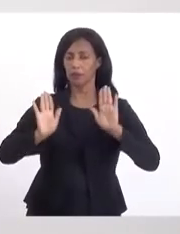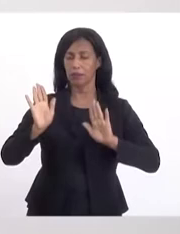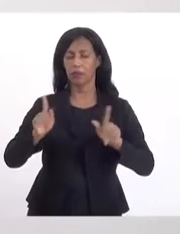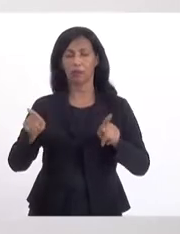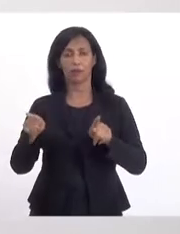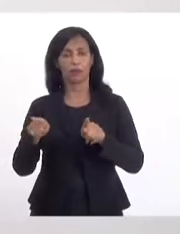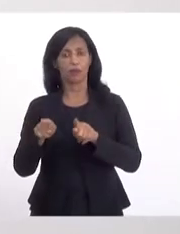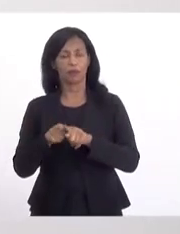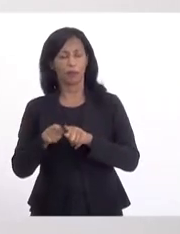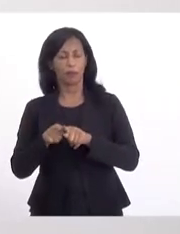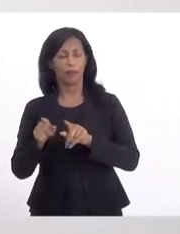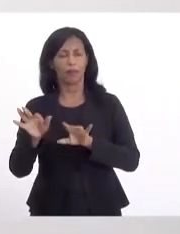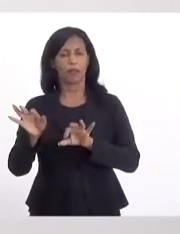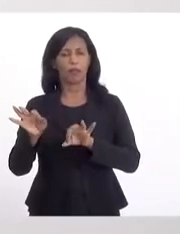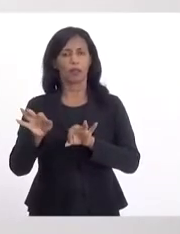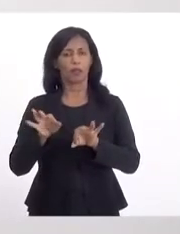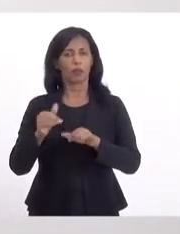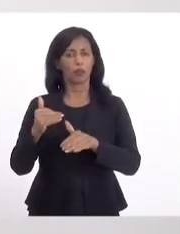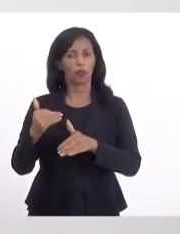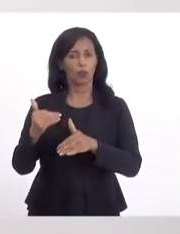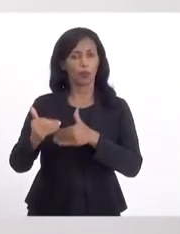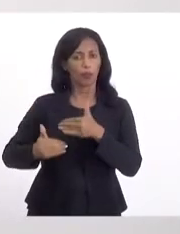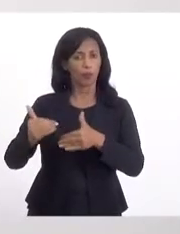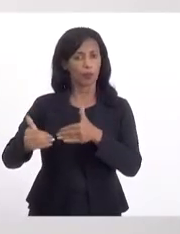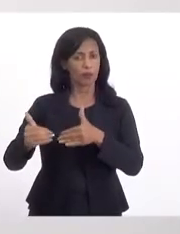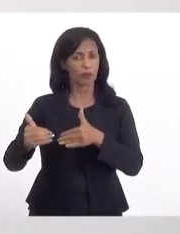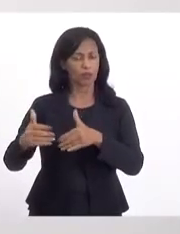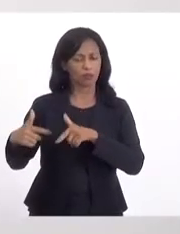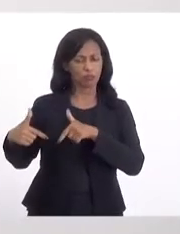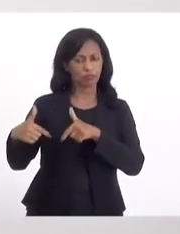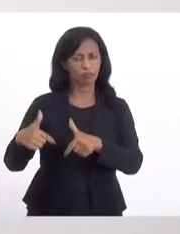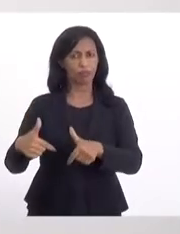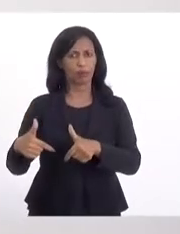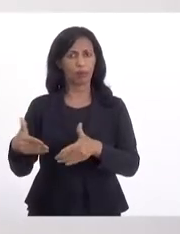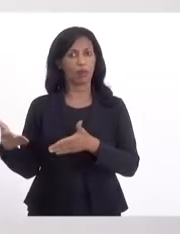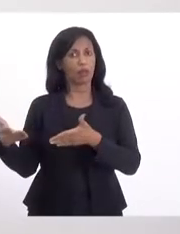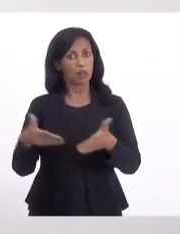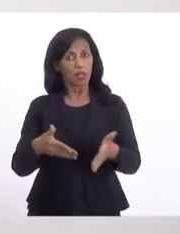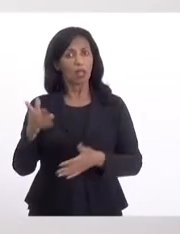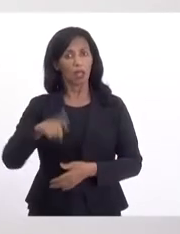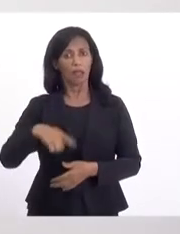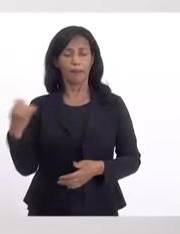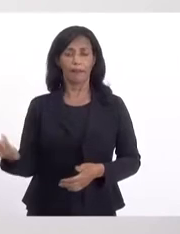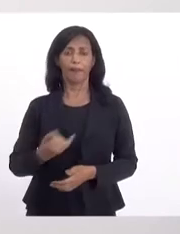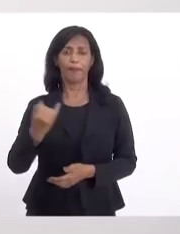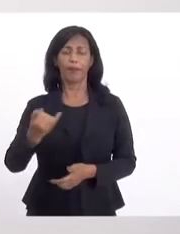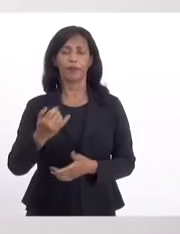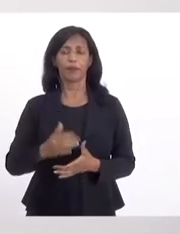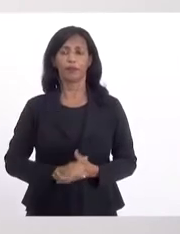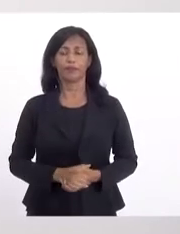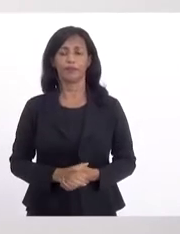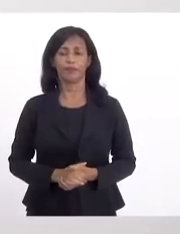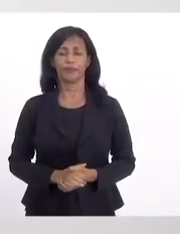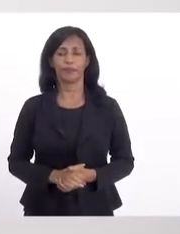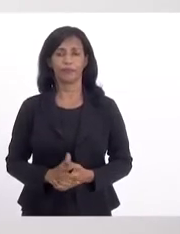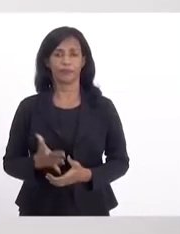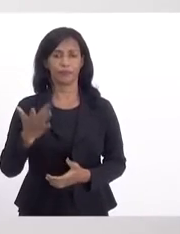também do processo de execução, isso é extremamente importante. Então, eu acho